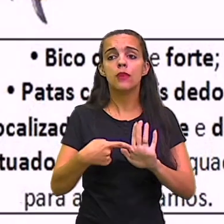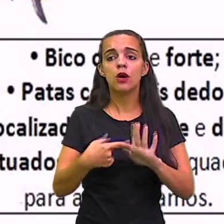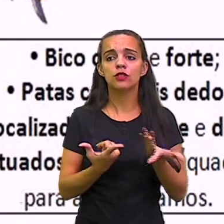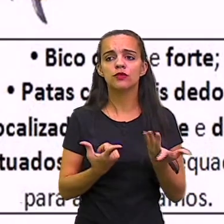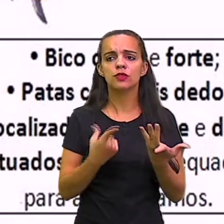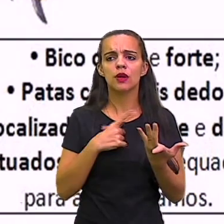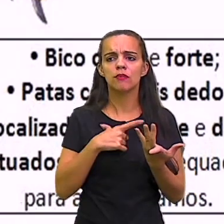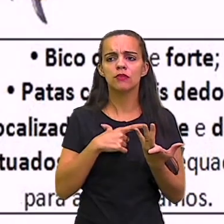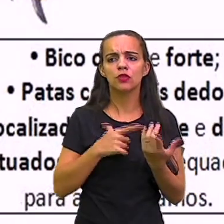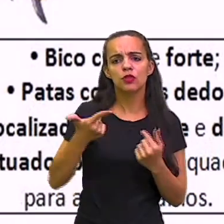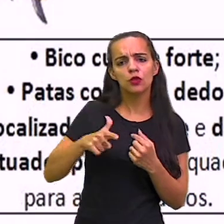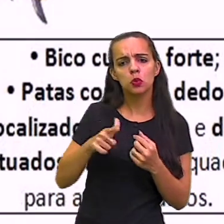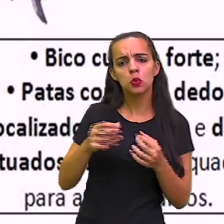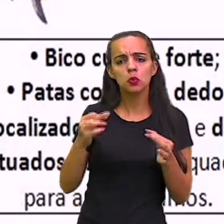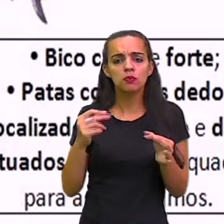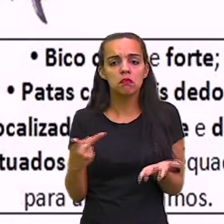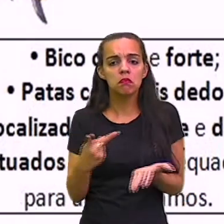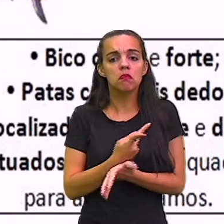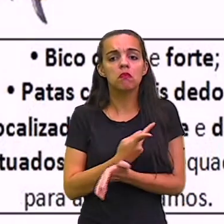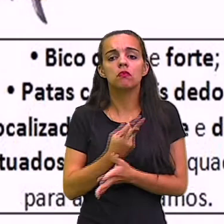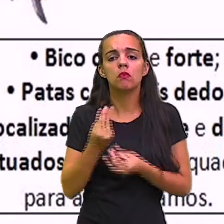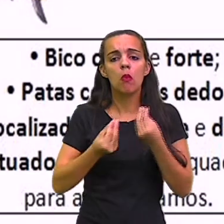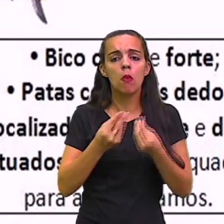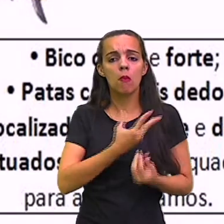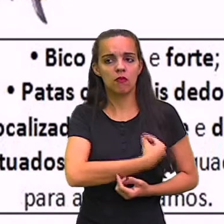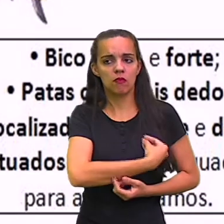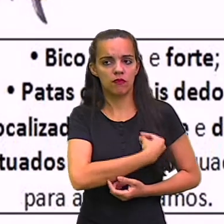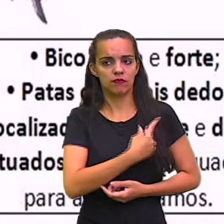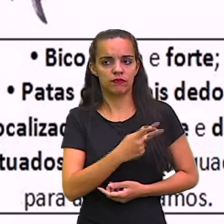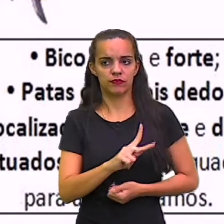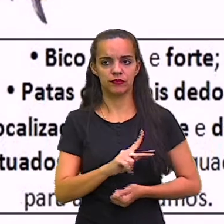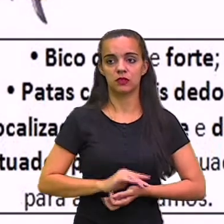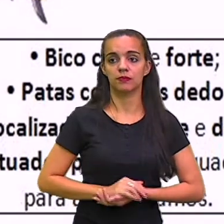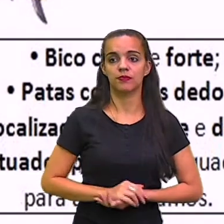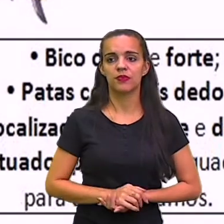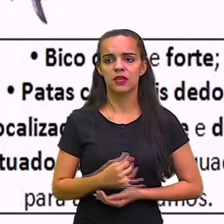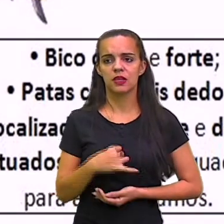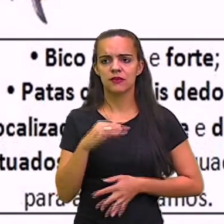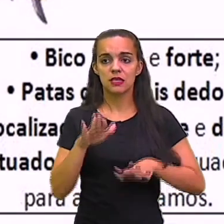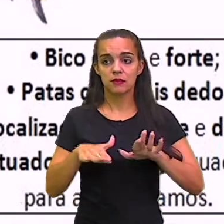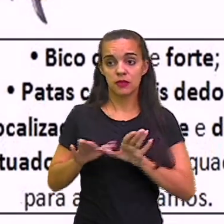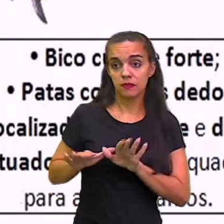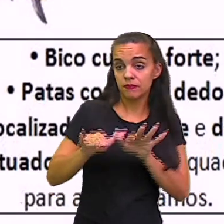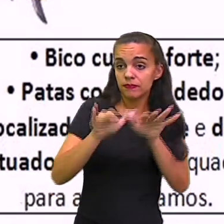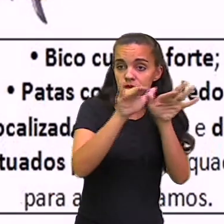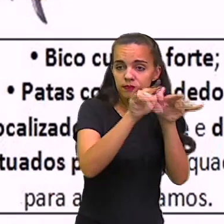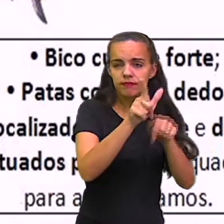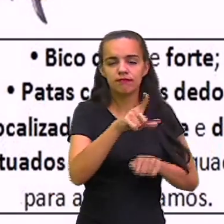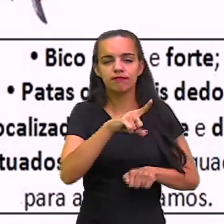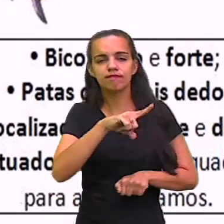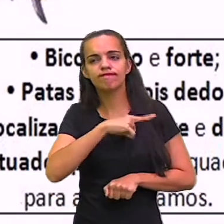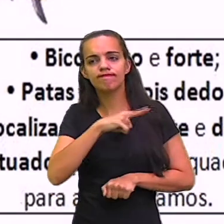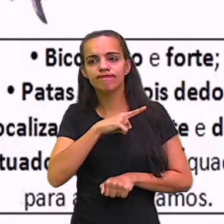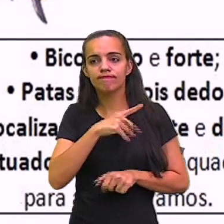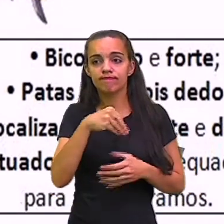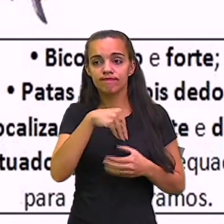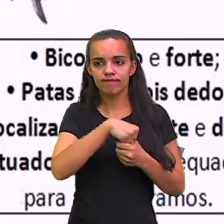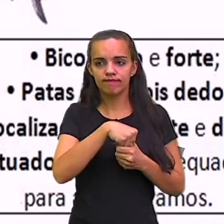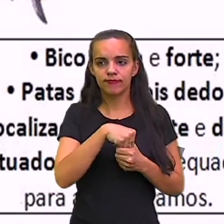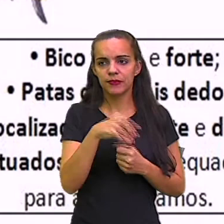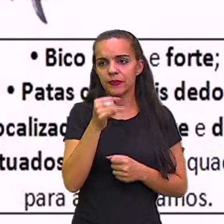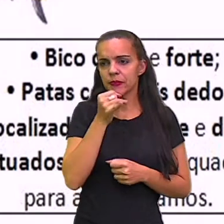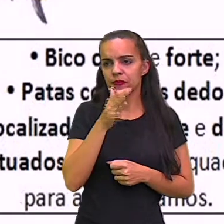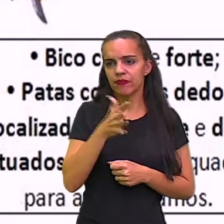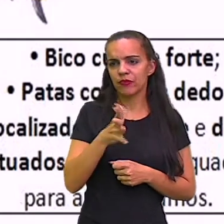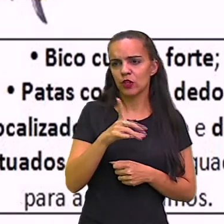dos respectivos hábitos de vida delas um exemplo são assim as aves que se encolheram um grupo que